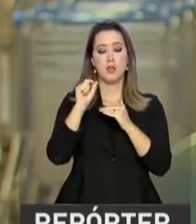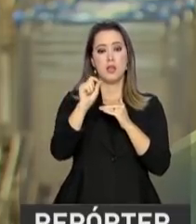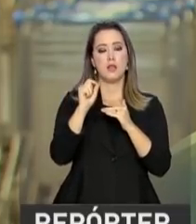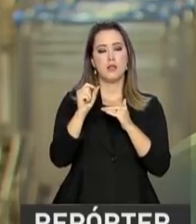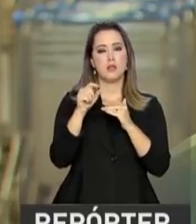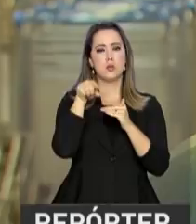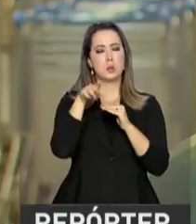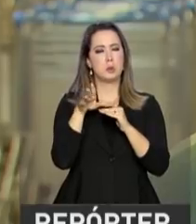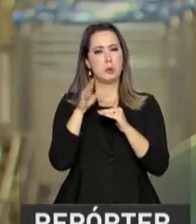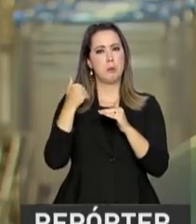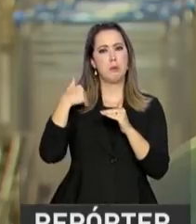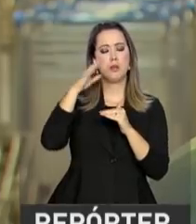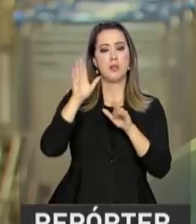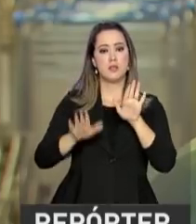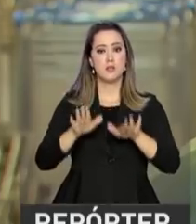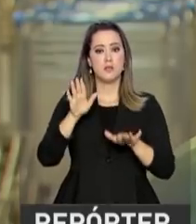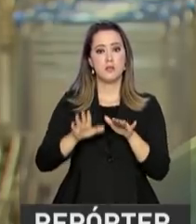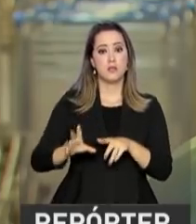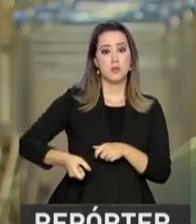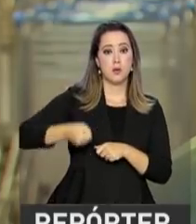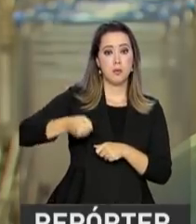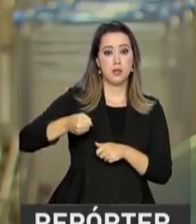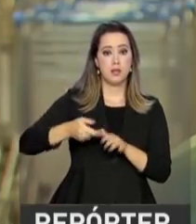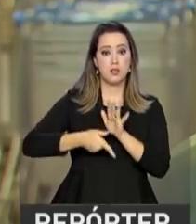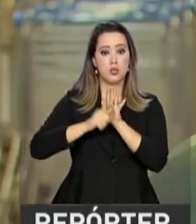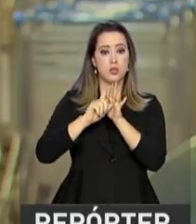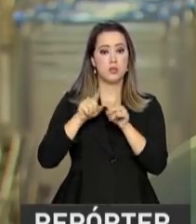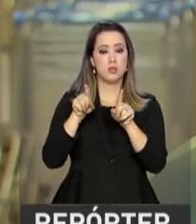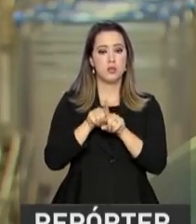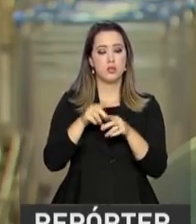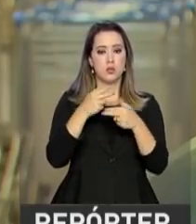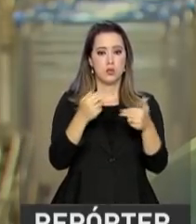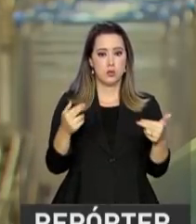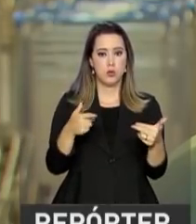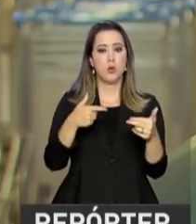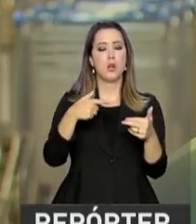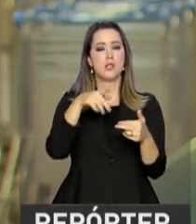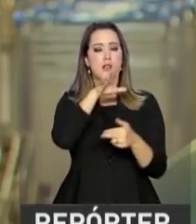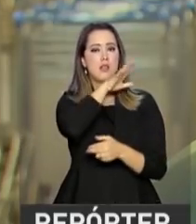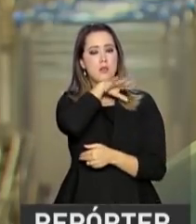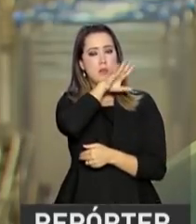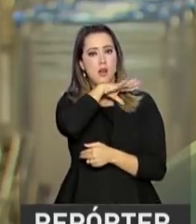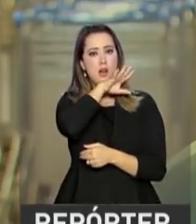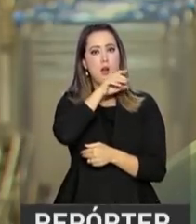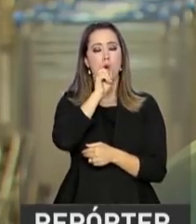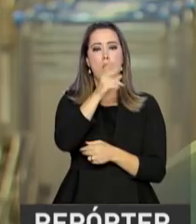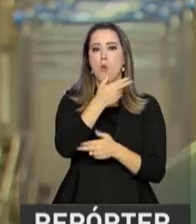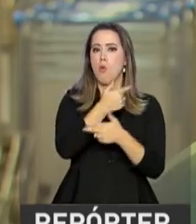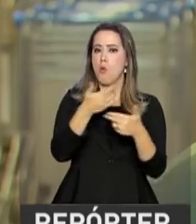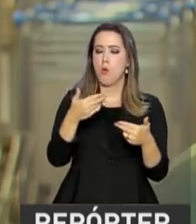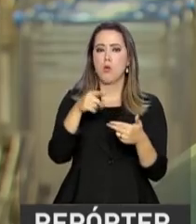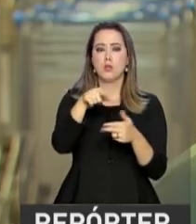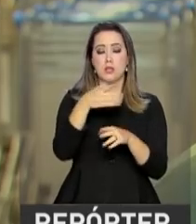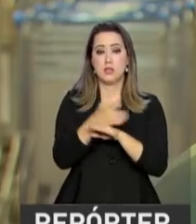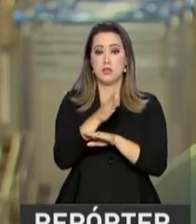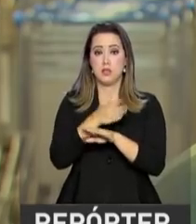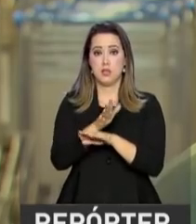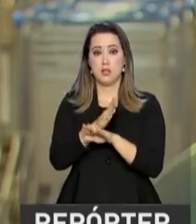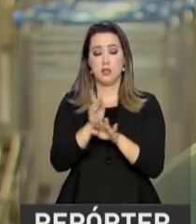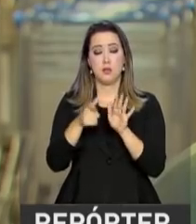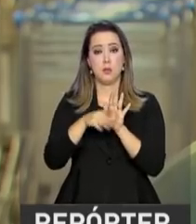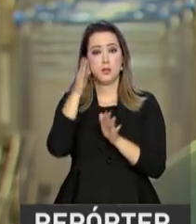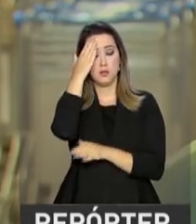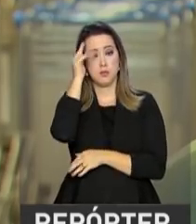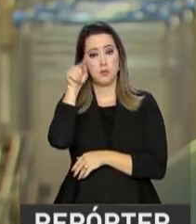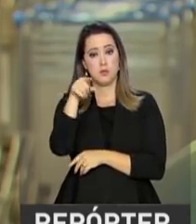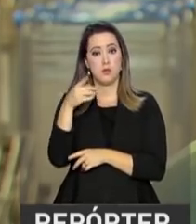chama, onde alguma bagagem que já esteve, algum produto de origem animal ou vegetal, o qual ele esteja treinado a identificar,